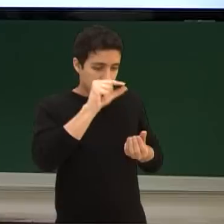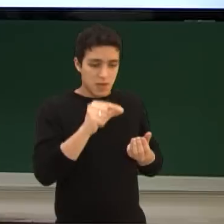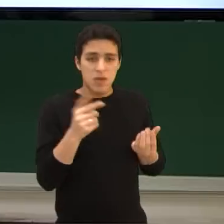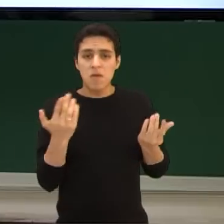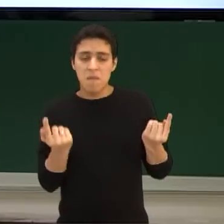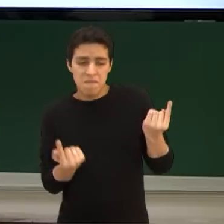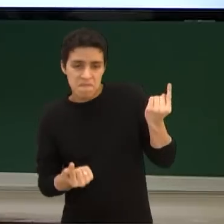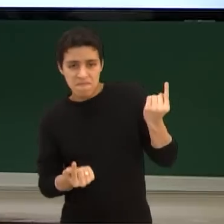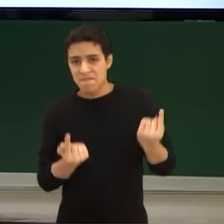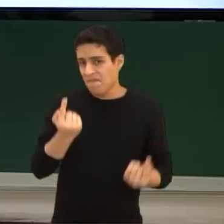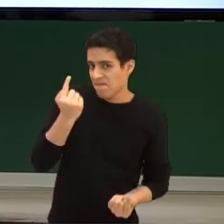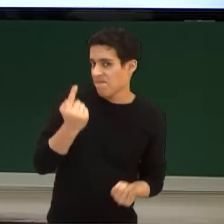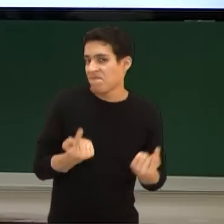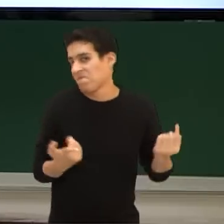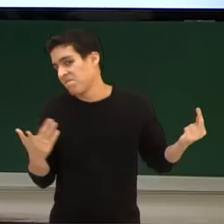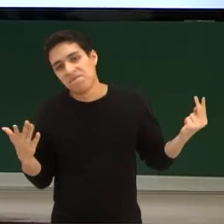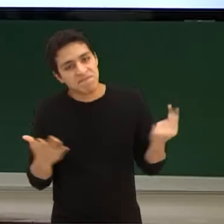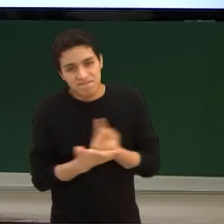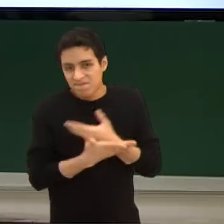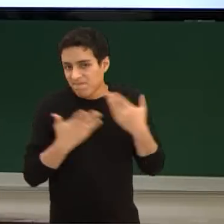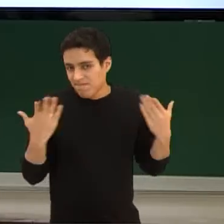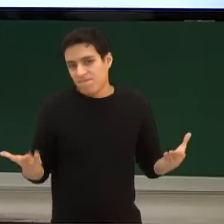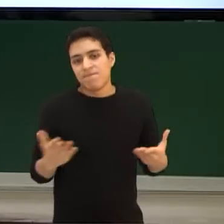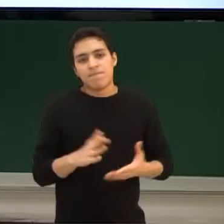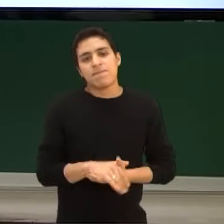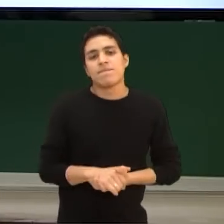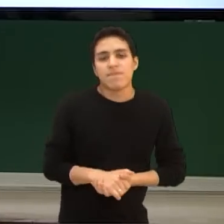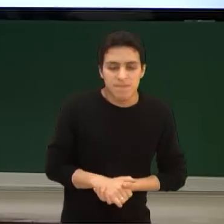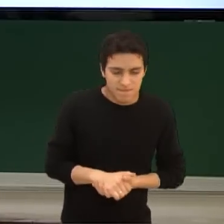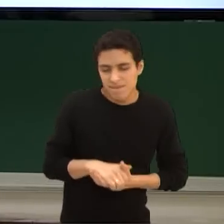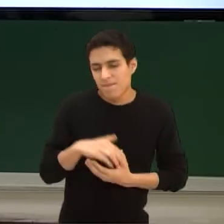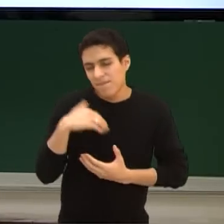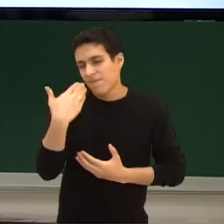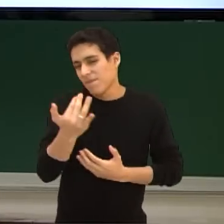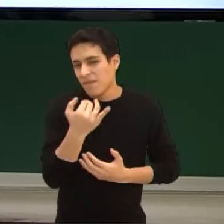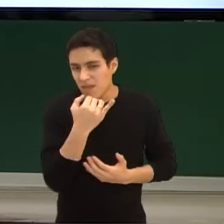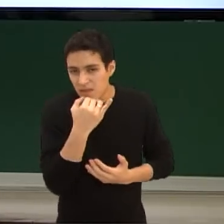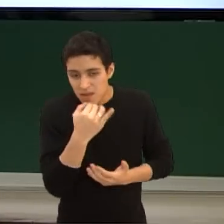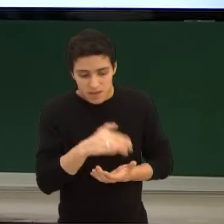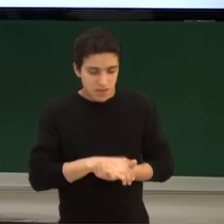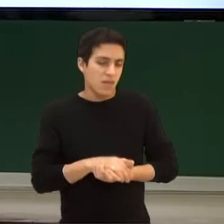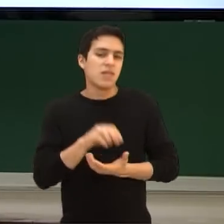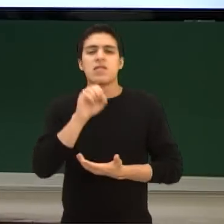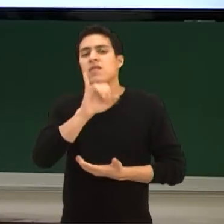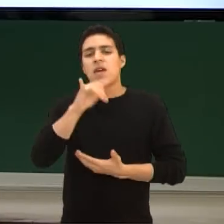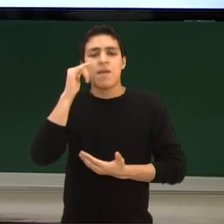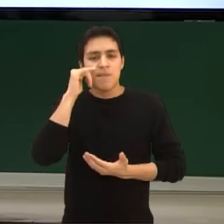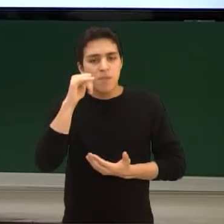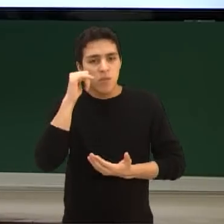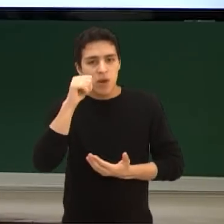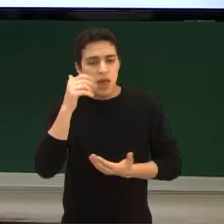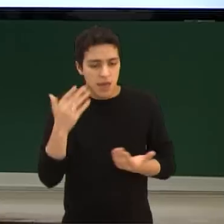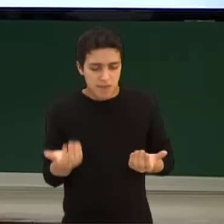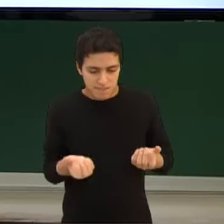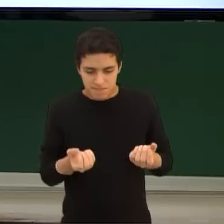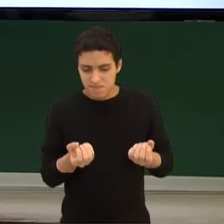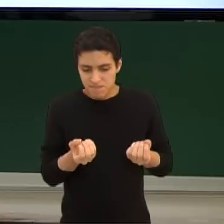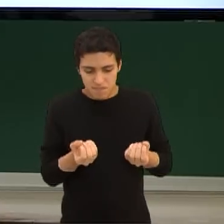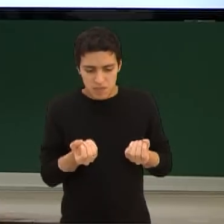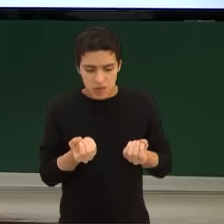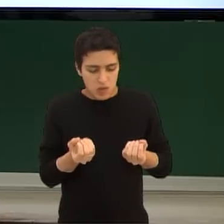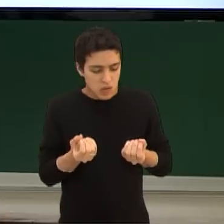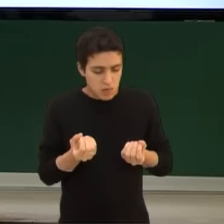de que lado ali aconteceu a ovulação. Então, por exemplo, se a mulher ovulou, se ela liberou